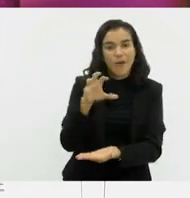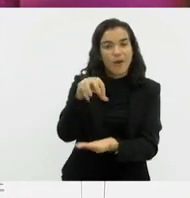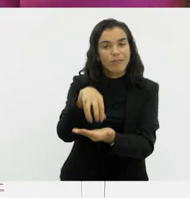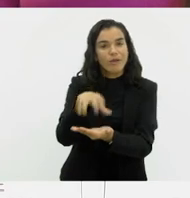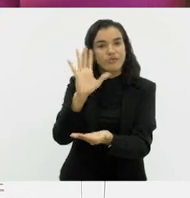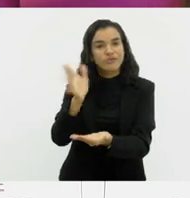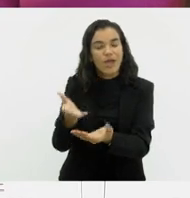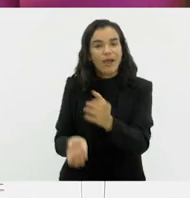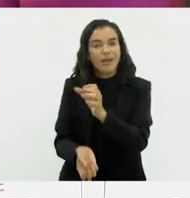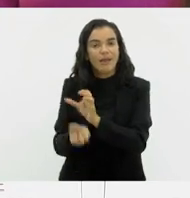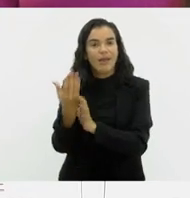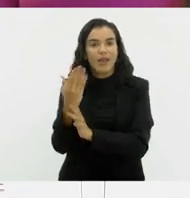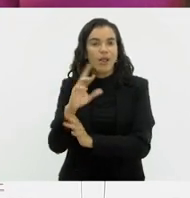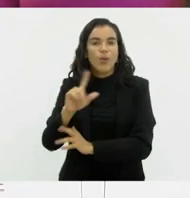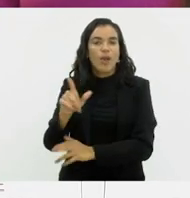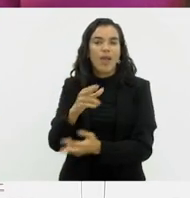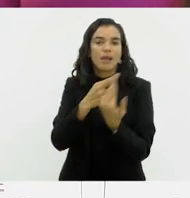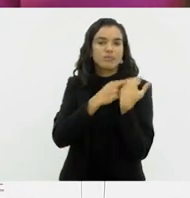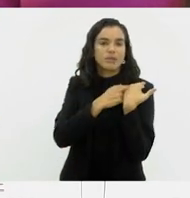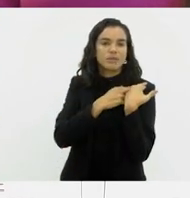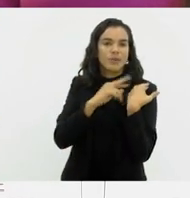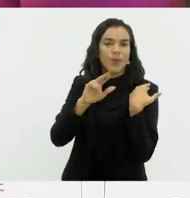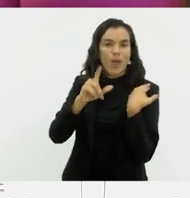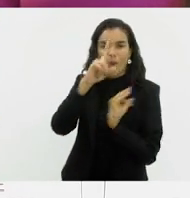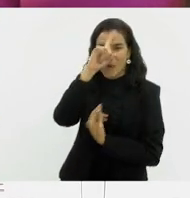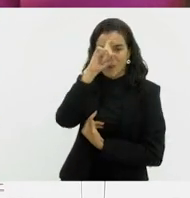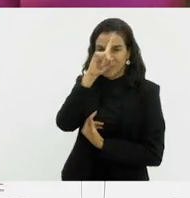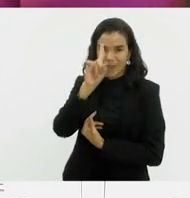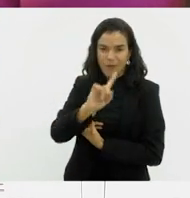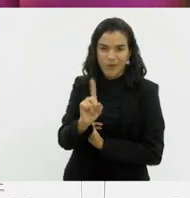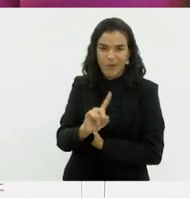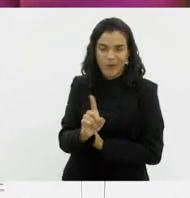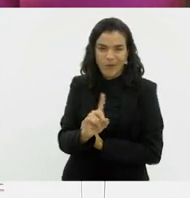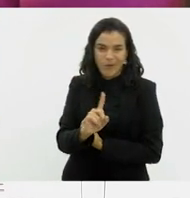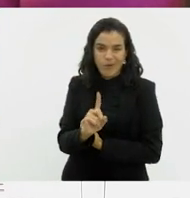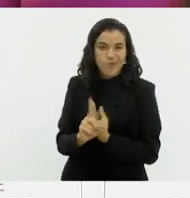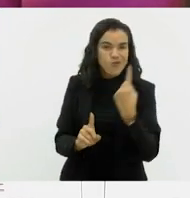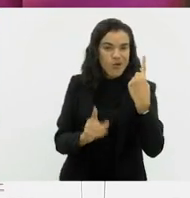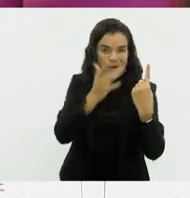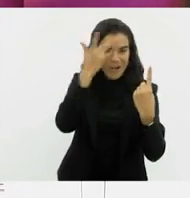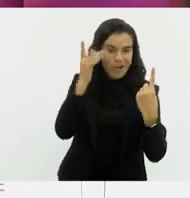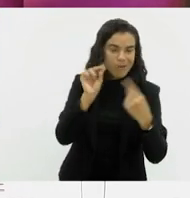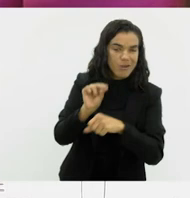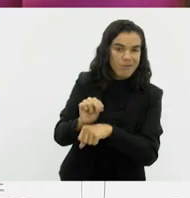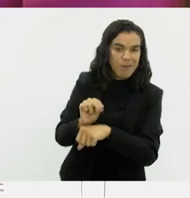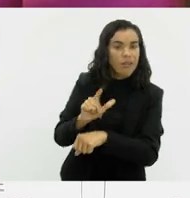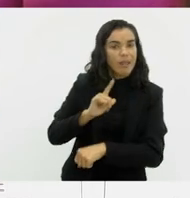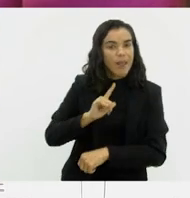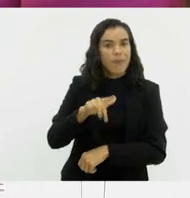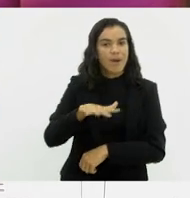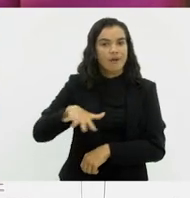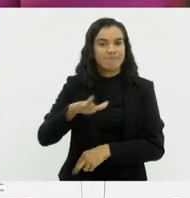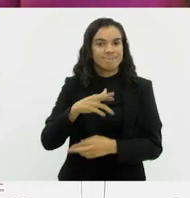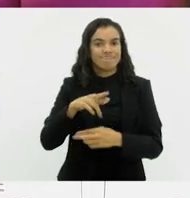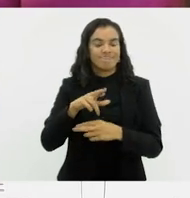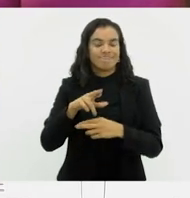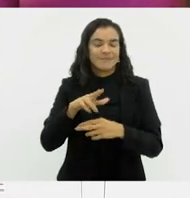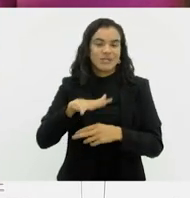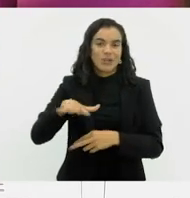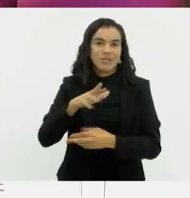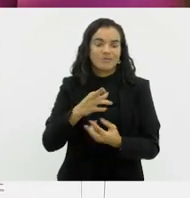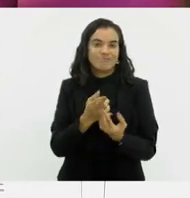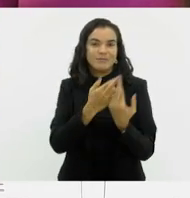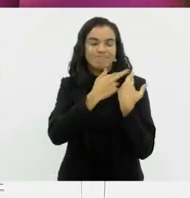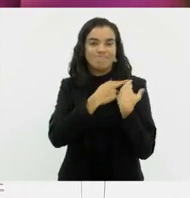criada, né? Não é a responsabilidade, não é o hospital que a saúde cuida sozinho, porque tem uma questão de segurança e, obviamente, a CEAP